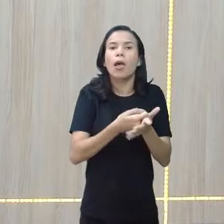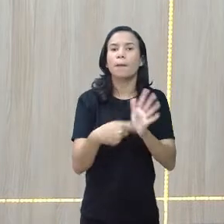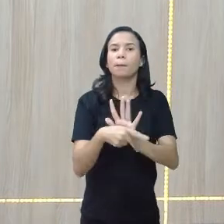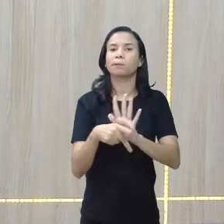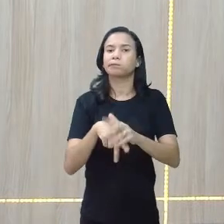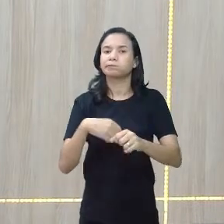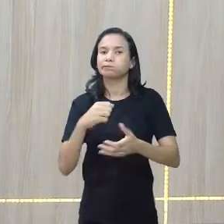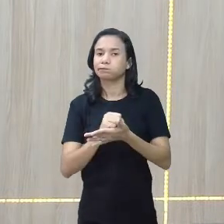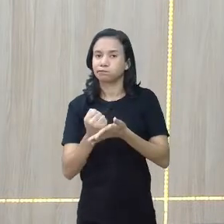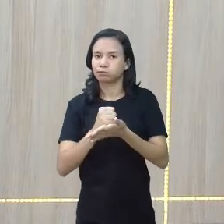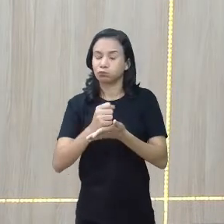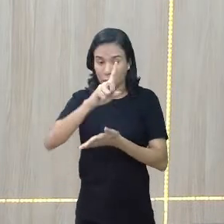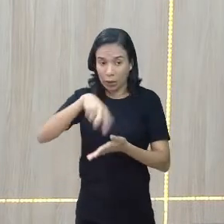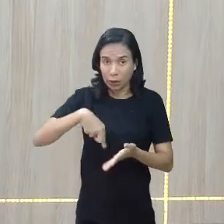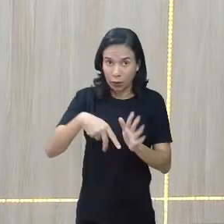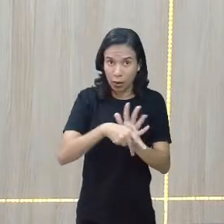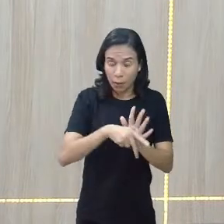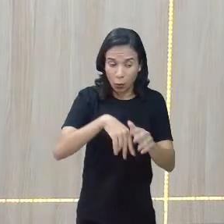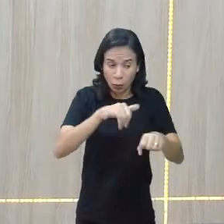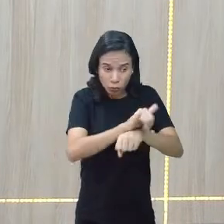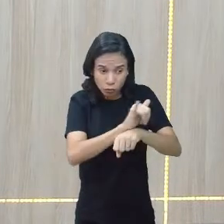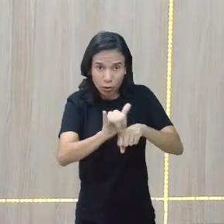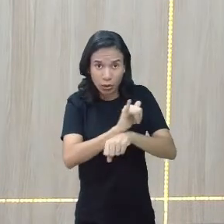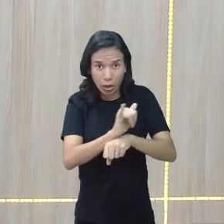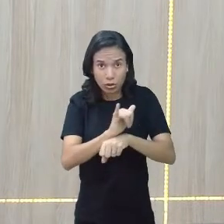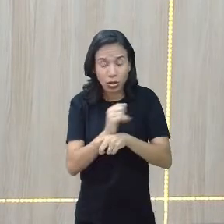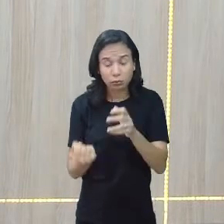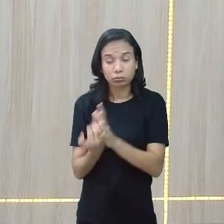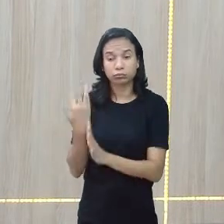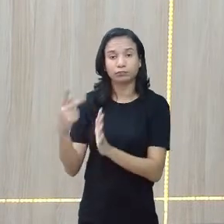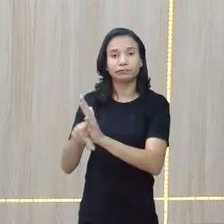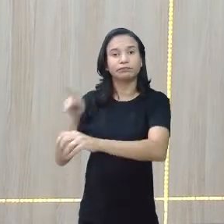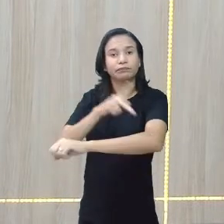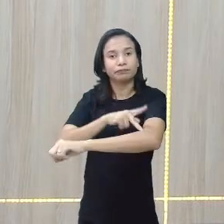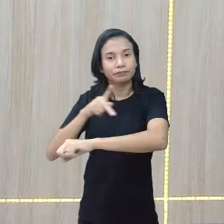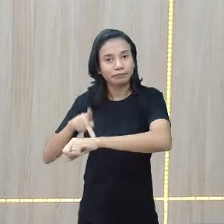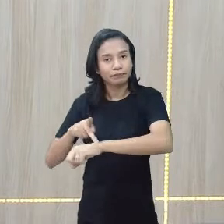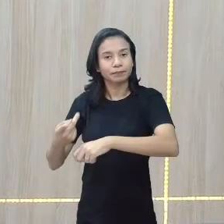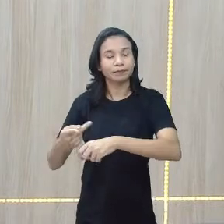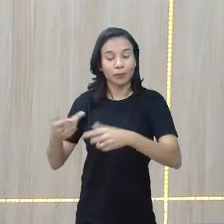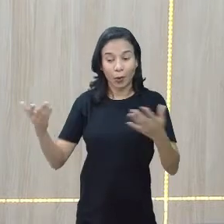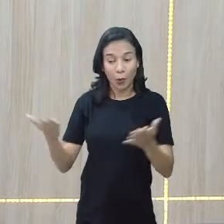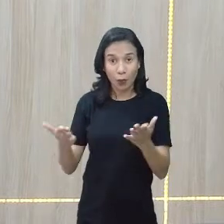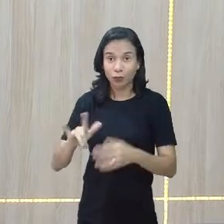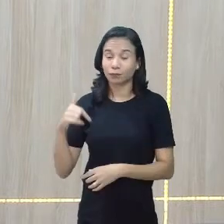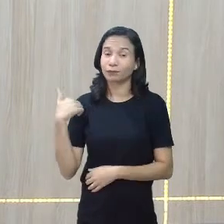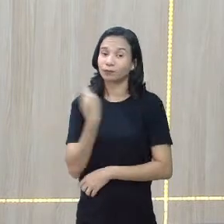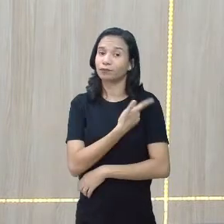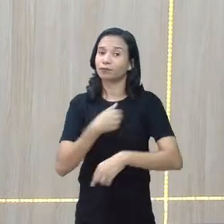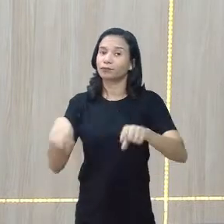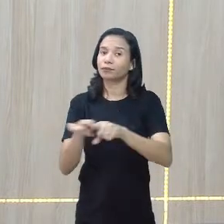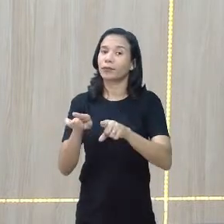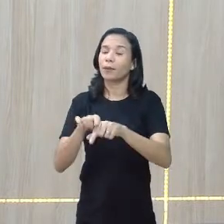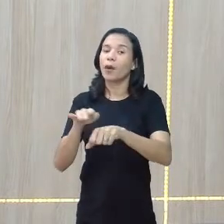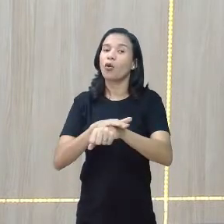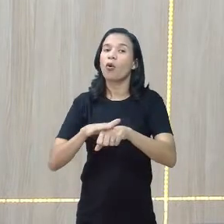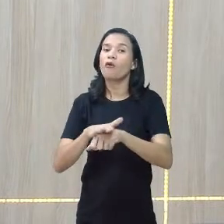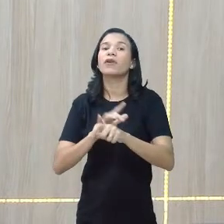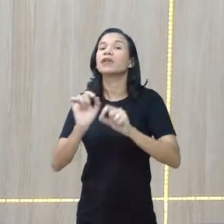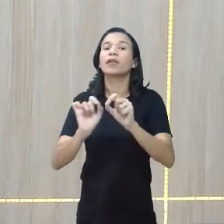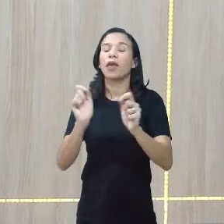né, que é um recurso, para que a gente possa montar uma estratégia pedagógica. Hoje nós vamos falar sobre o